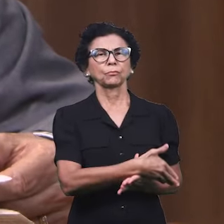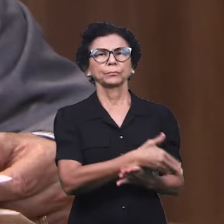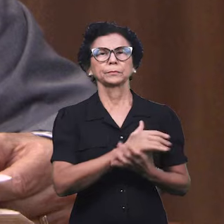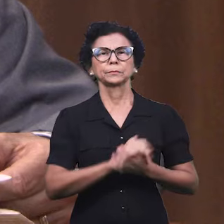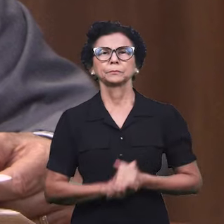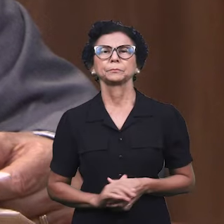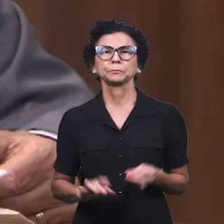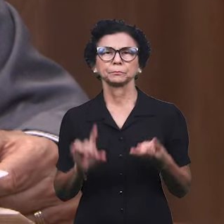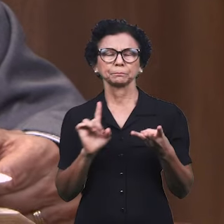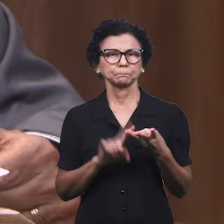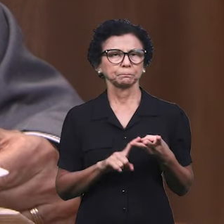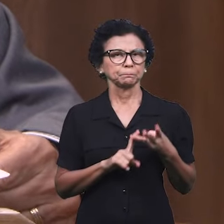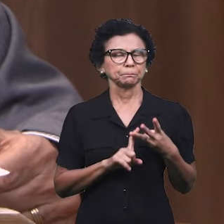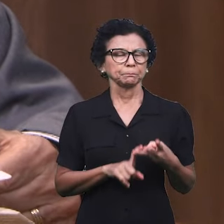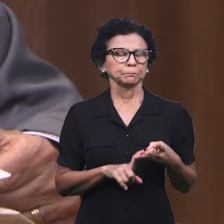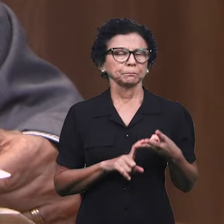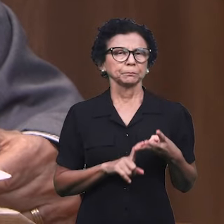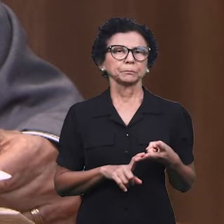Segunda tradição.